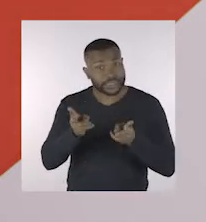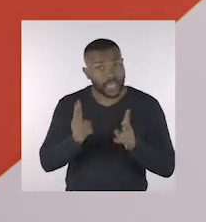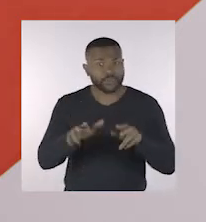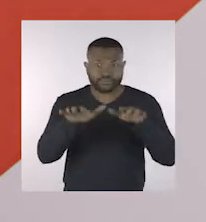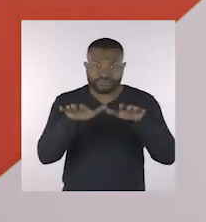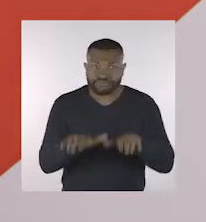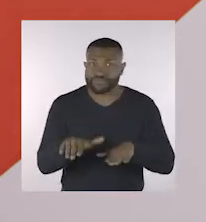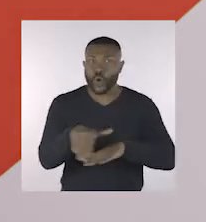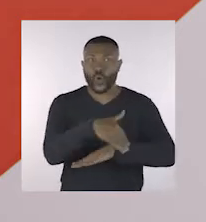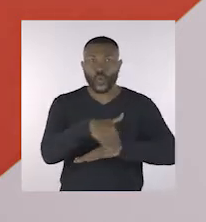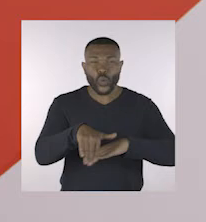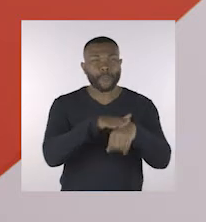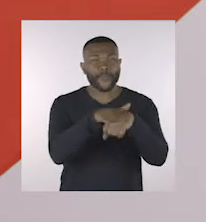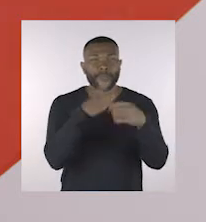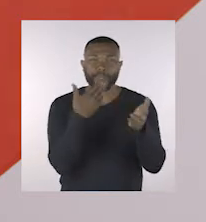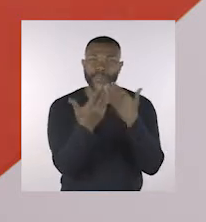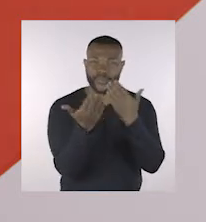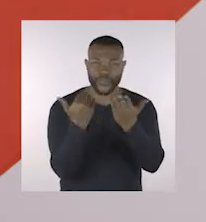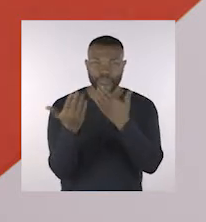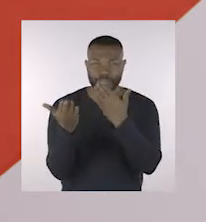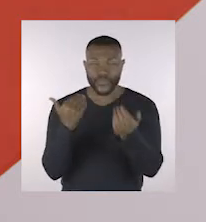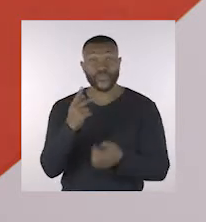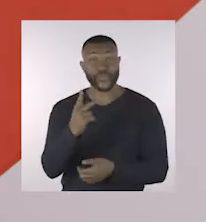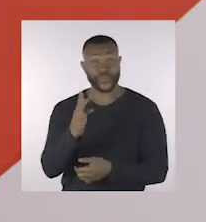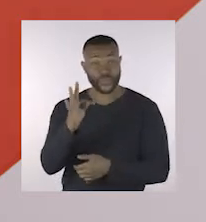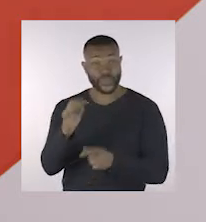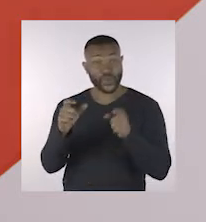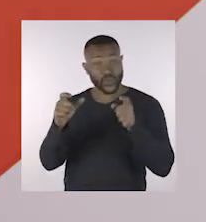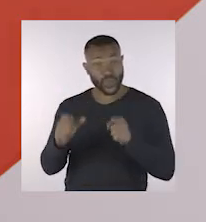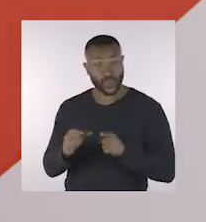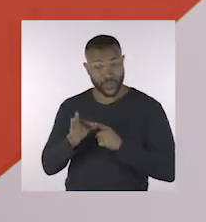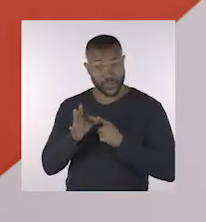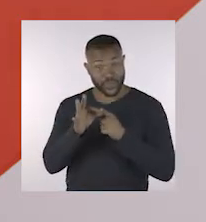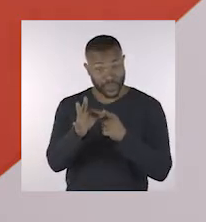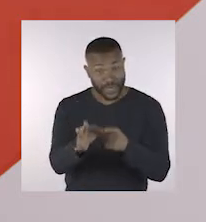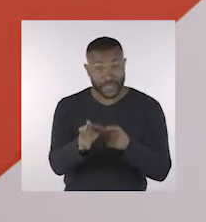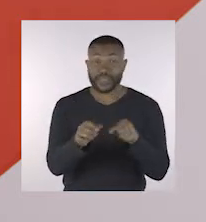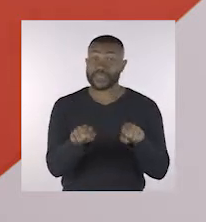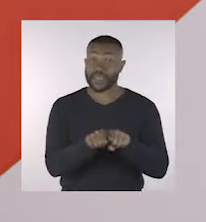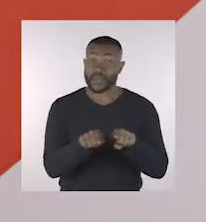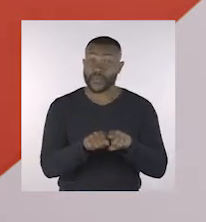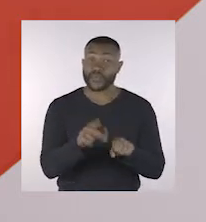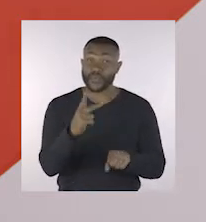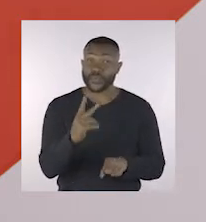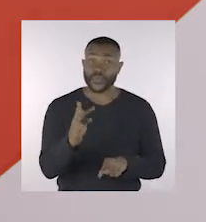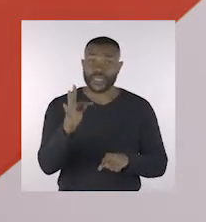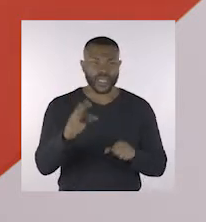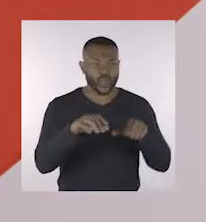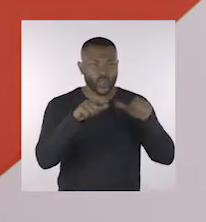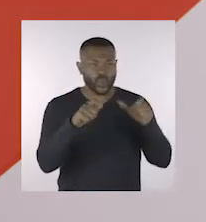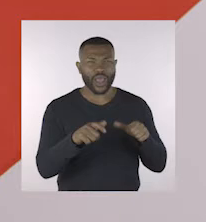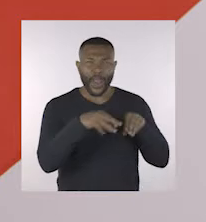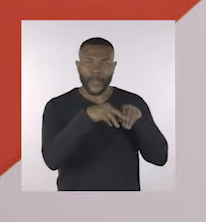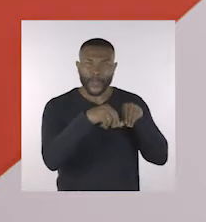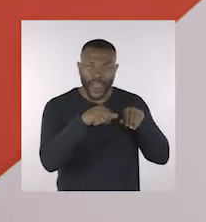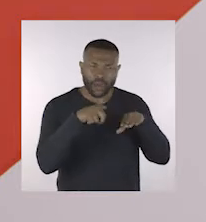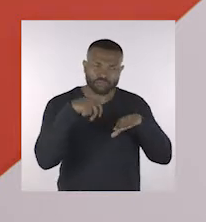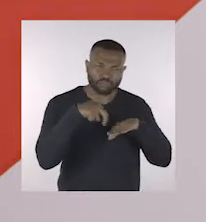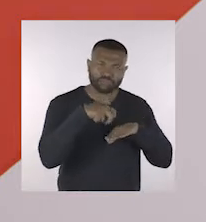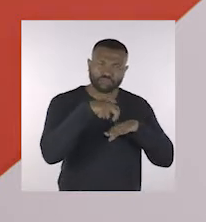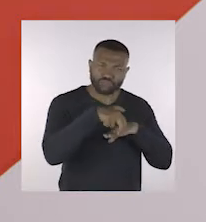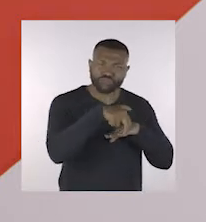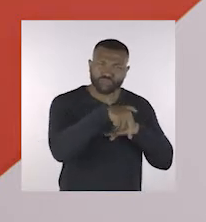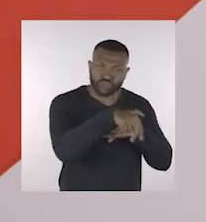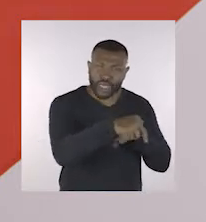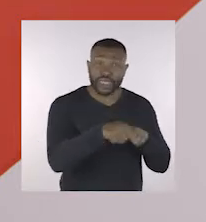ser nunca nunca nunca e modesta parte o PT da Periferia o PT aqui do amassa-barro fectar